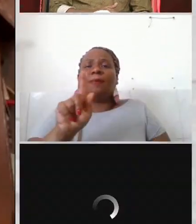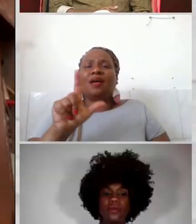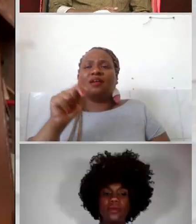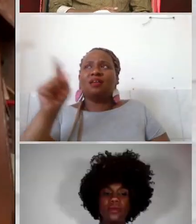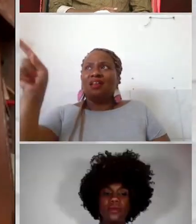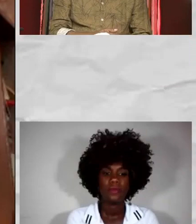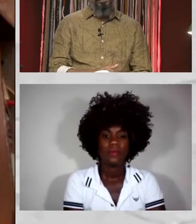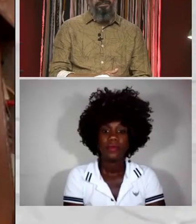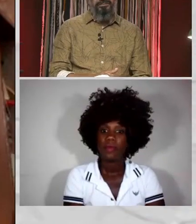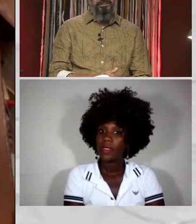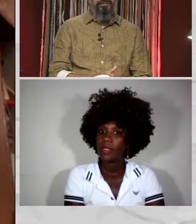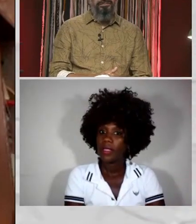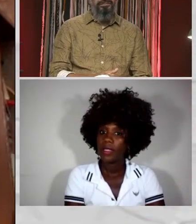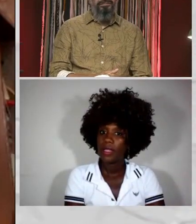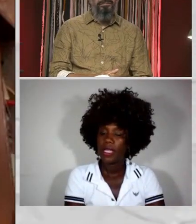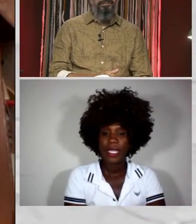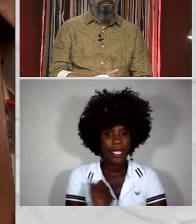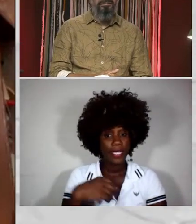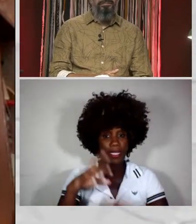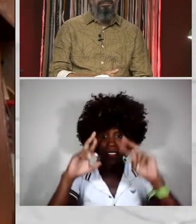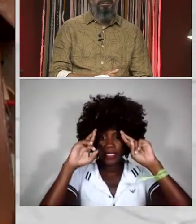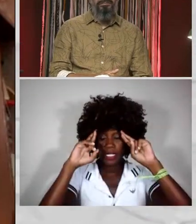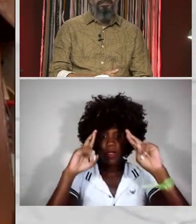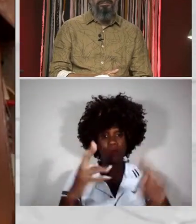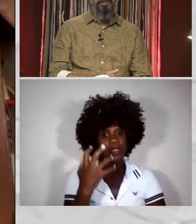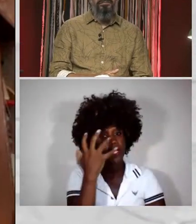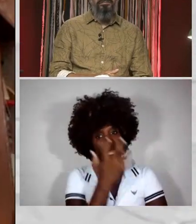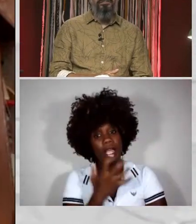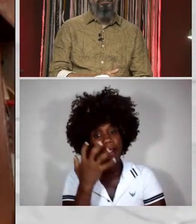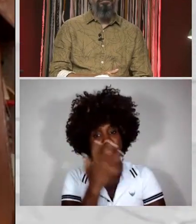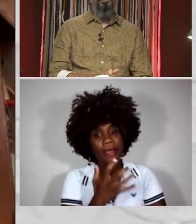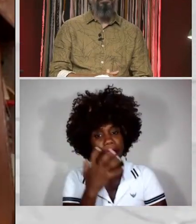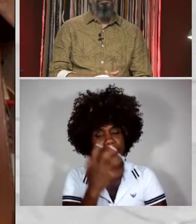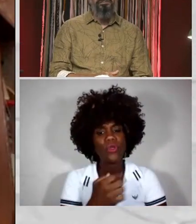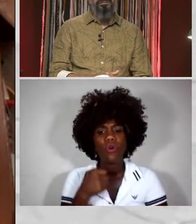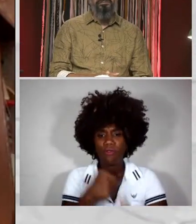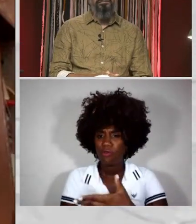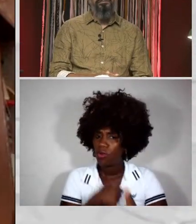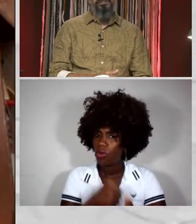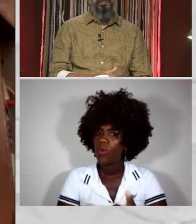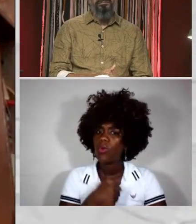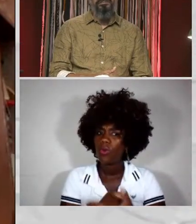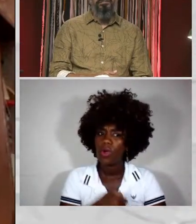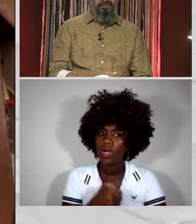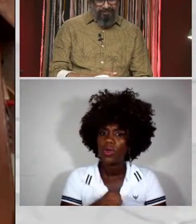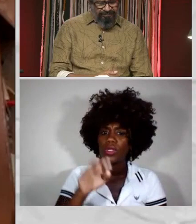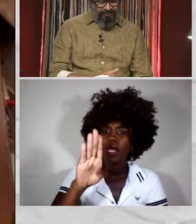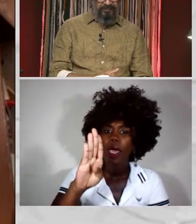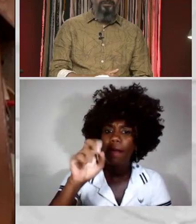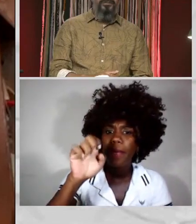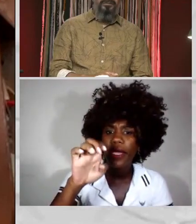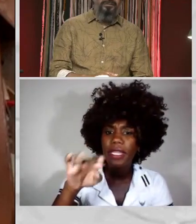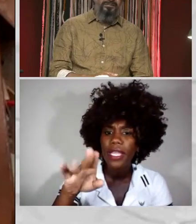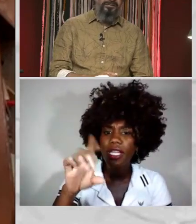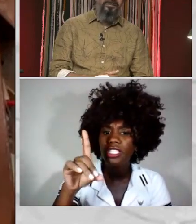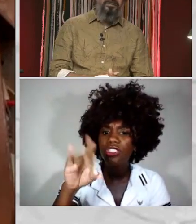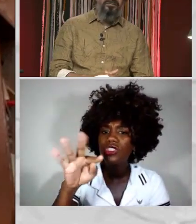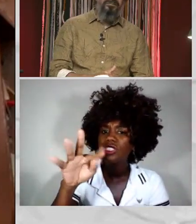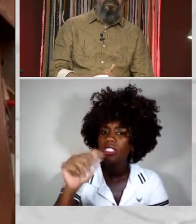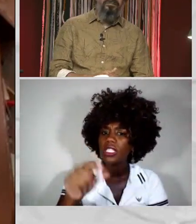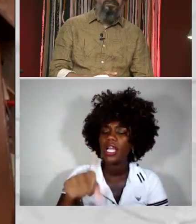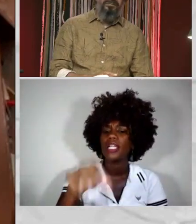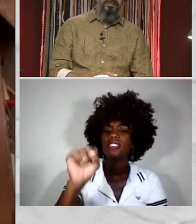não consideram artistas, nem escritores, nem cantores e cantoras. Foi um enfrentamento ali da Benedita da Silva e todos os outros parceiros